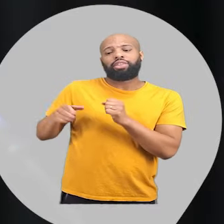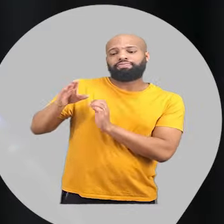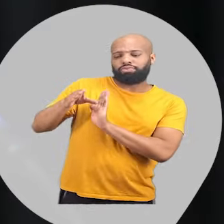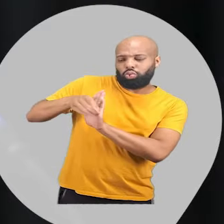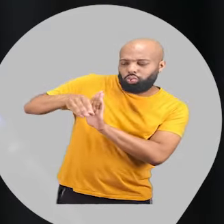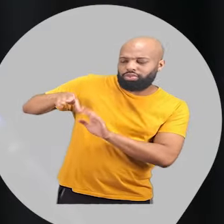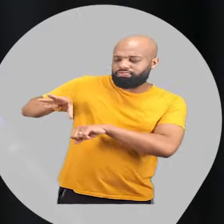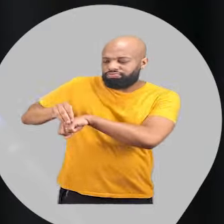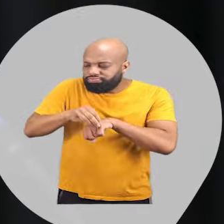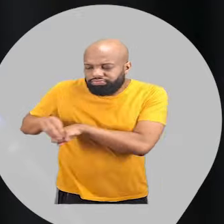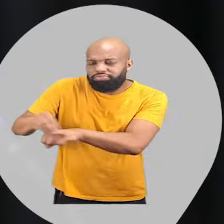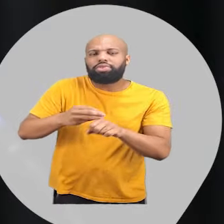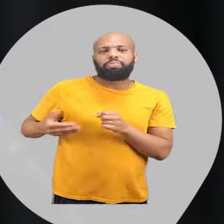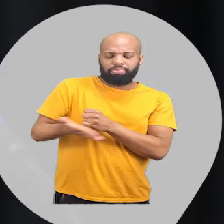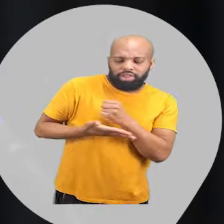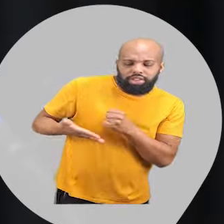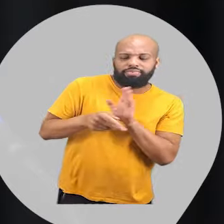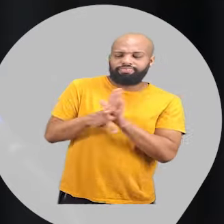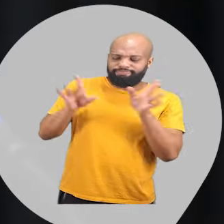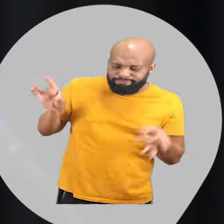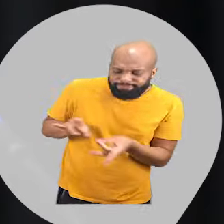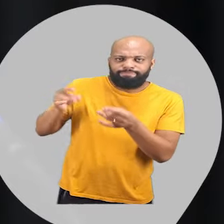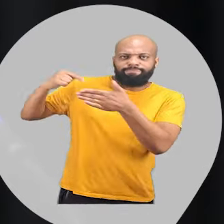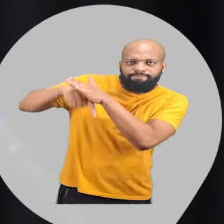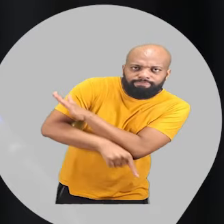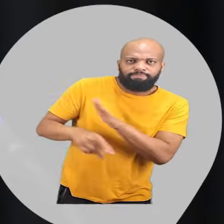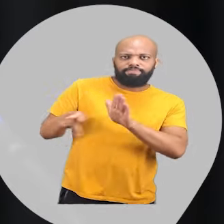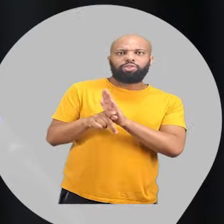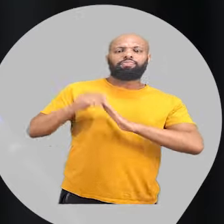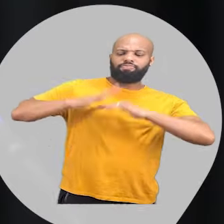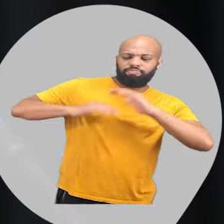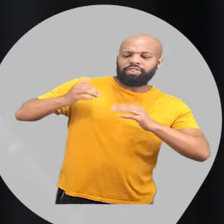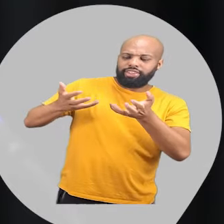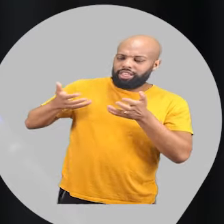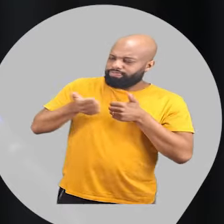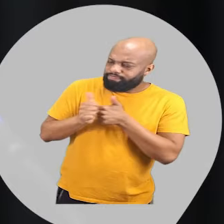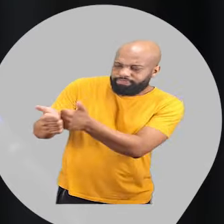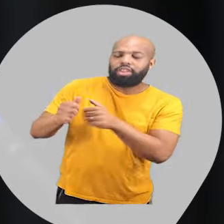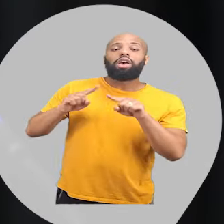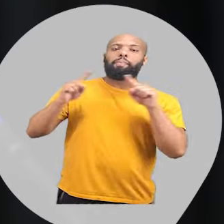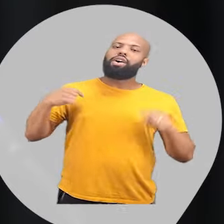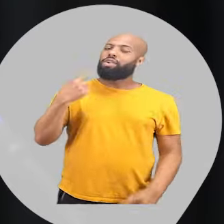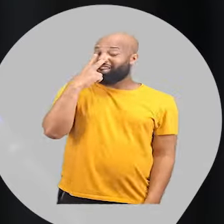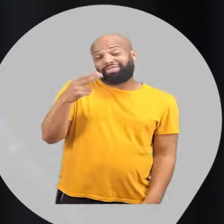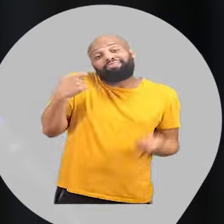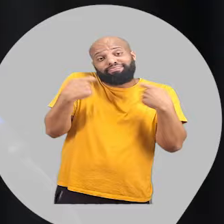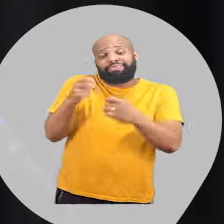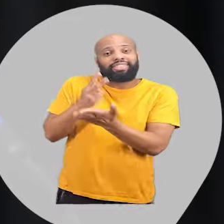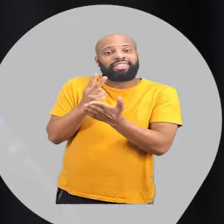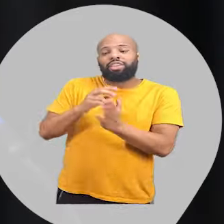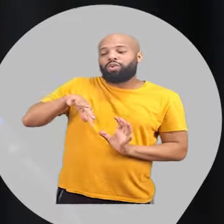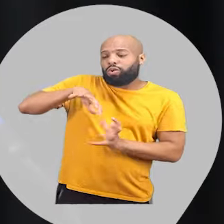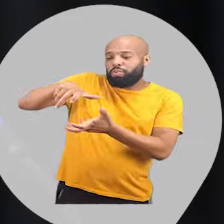especializar o conhecimento básico a gente tem para uma especialidade né da carreira que a gente quer seguir mas não vai ter